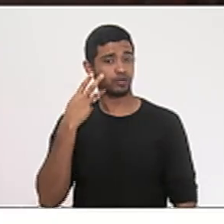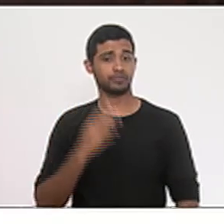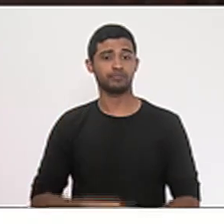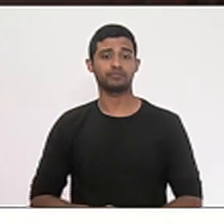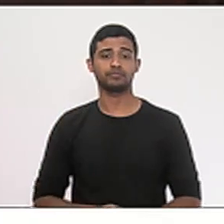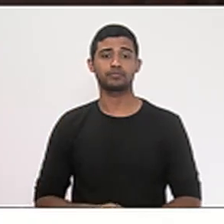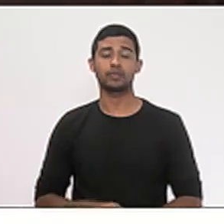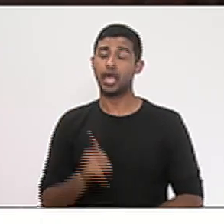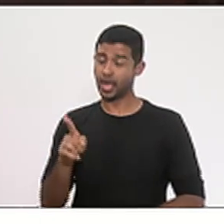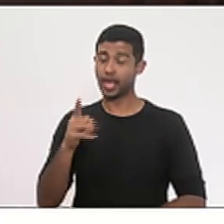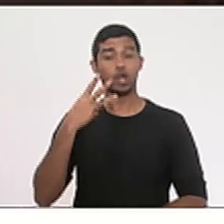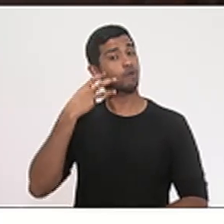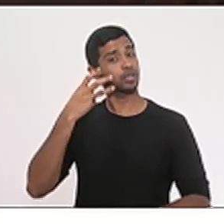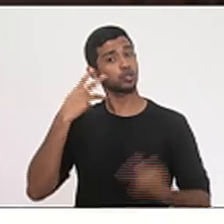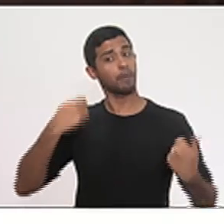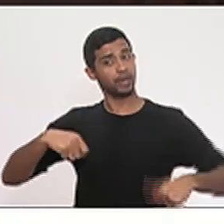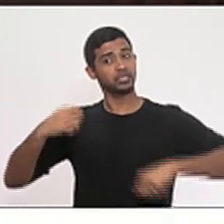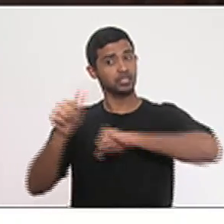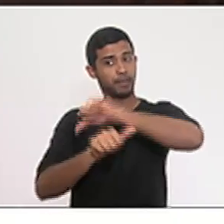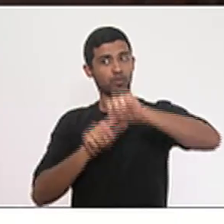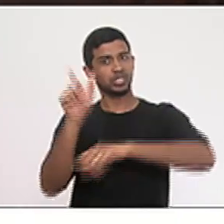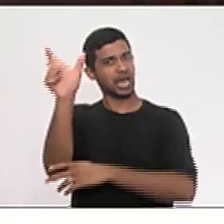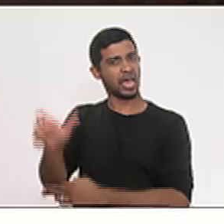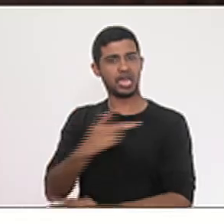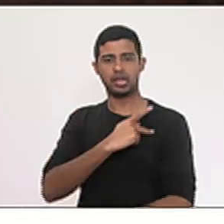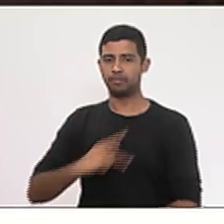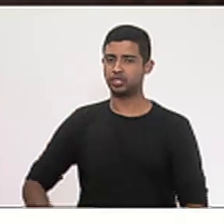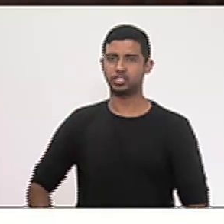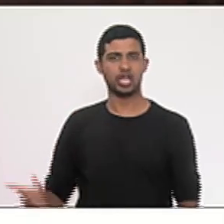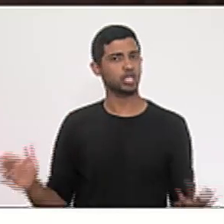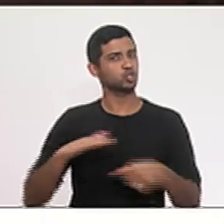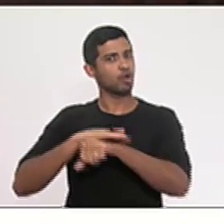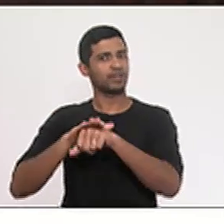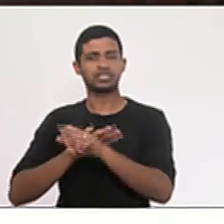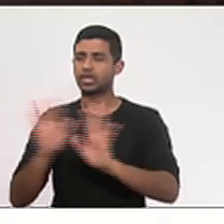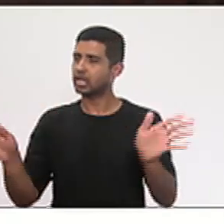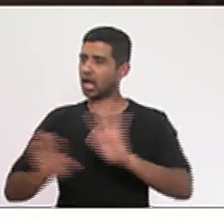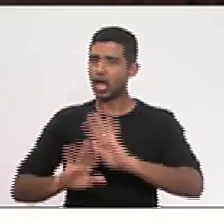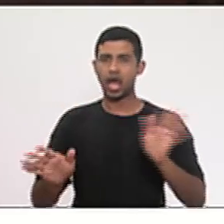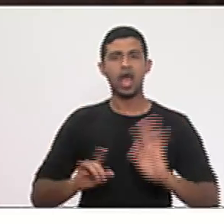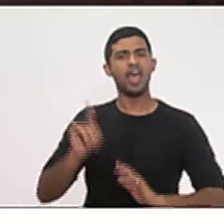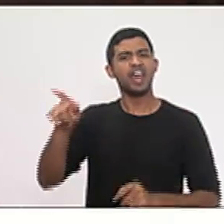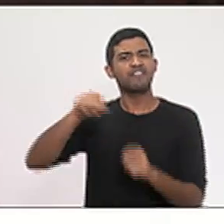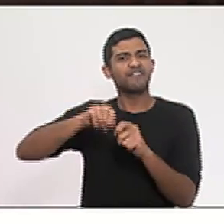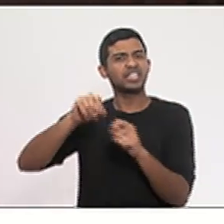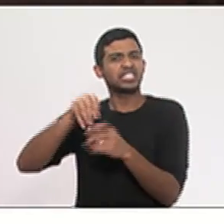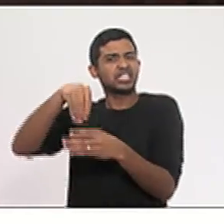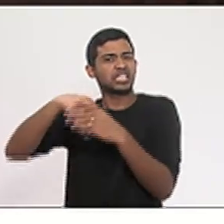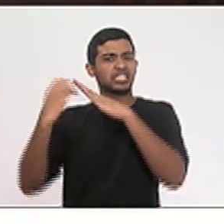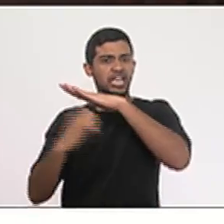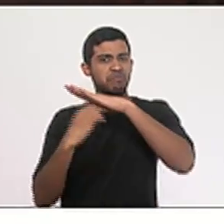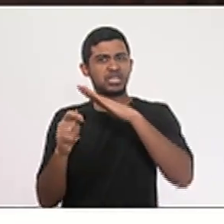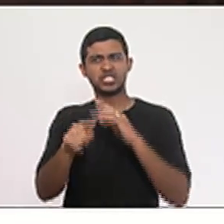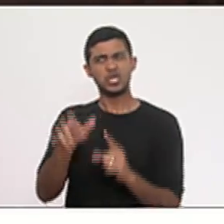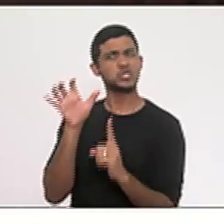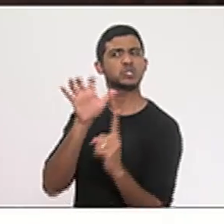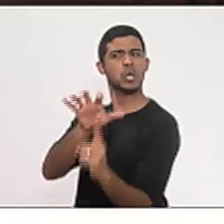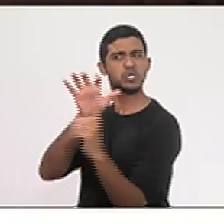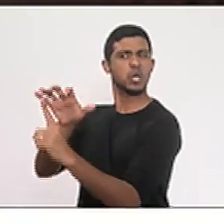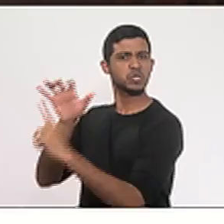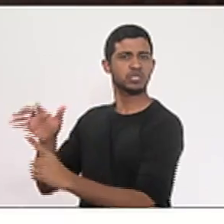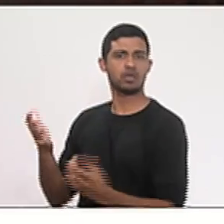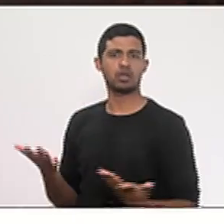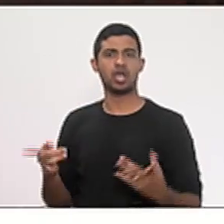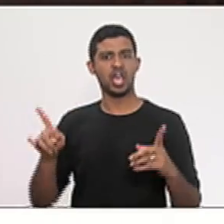governador mude essa presidência, porque não tem mais conversa. O que ele está fazendo na empresa é promovendo o terror, ele junto com o seu